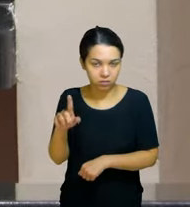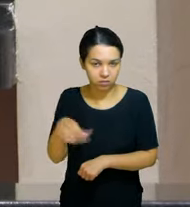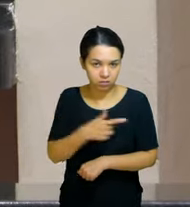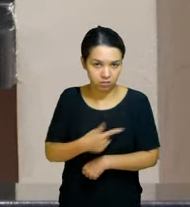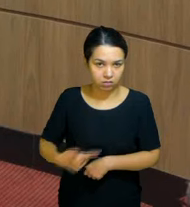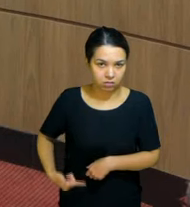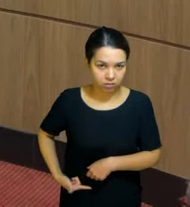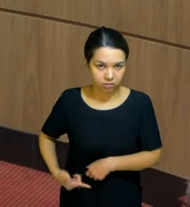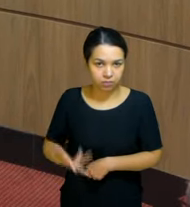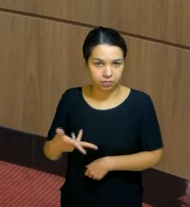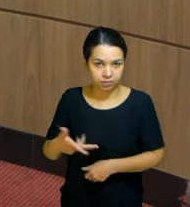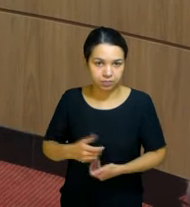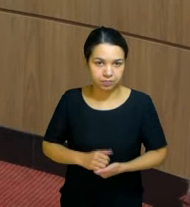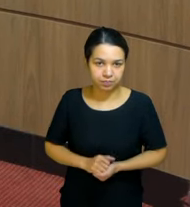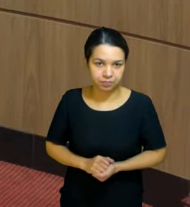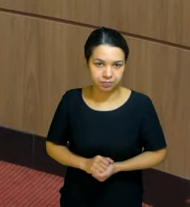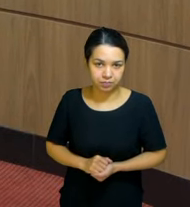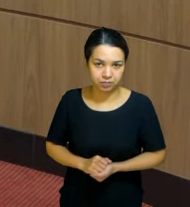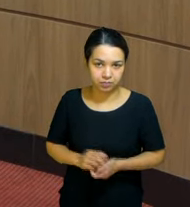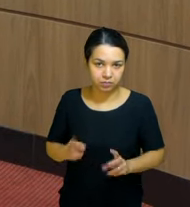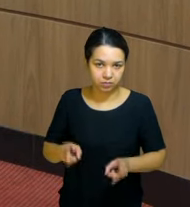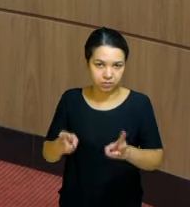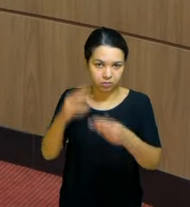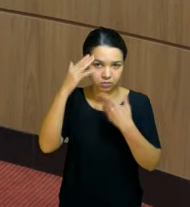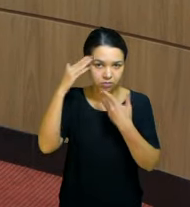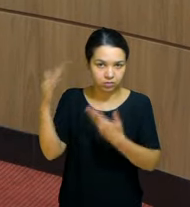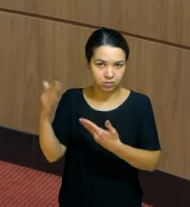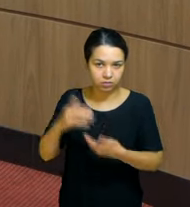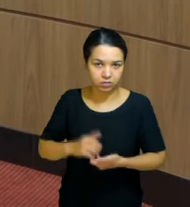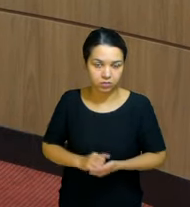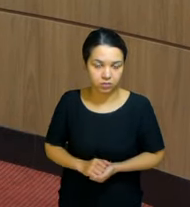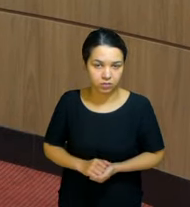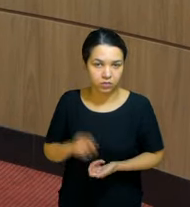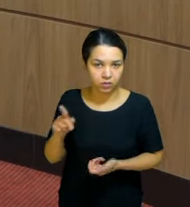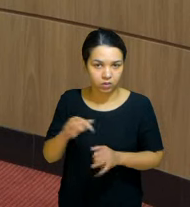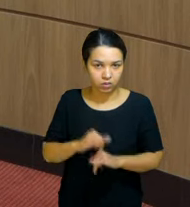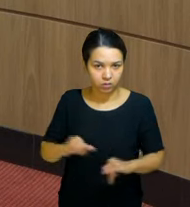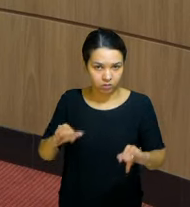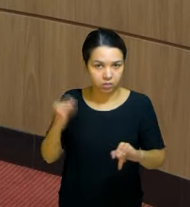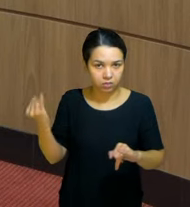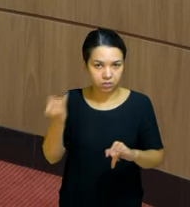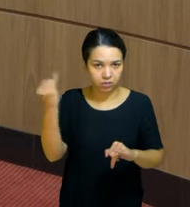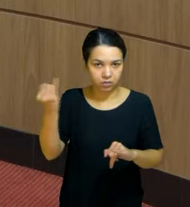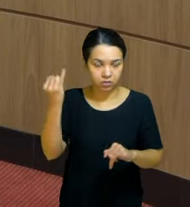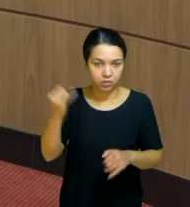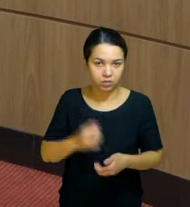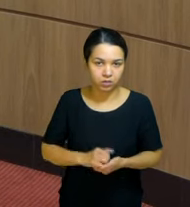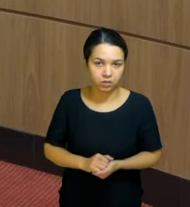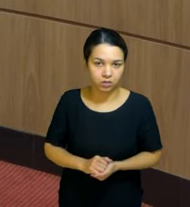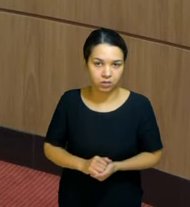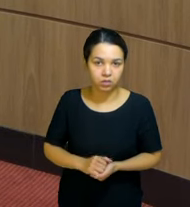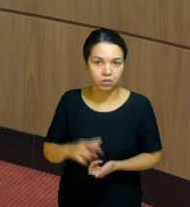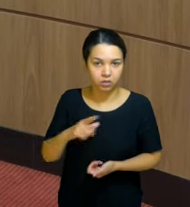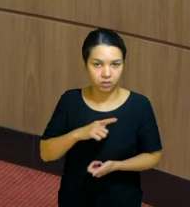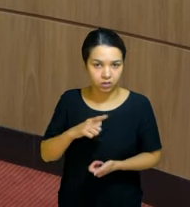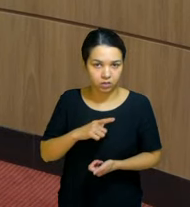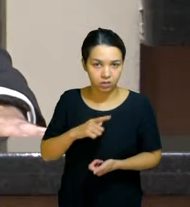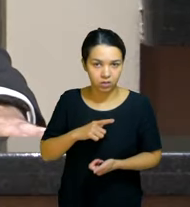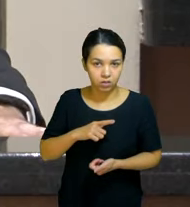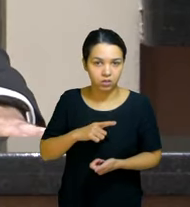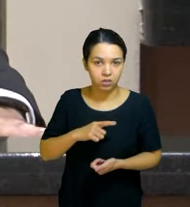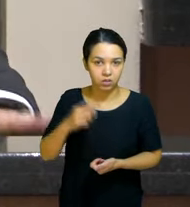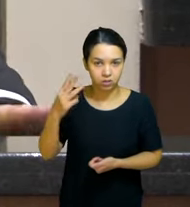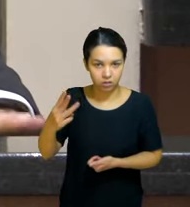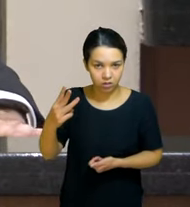pressa. Ok, dando continuidade, obrigado, presidente. O senhor fez um anúncio aqui que é importante, então já tem um pré-anúncio aqui de 3 a 4